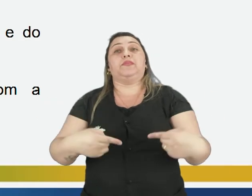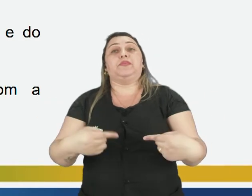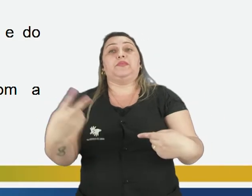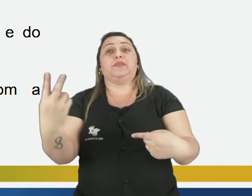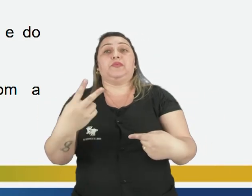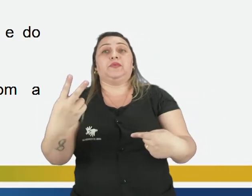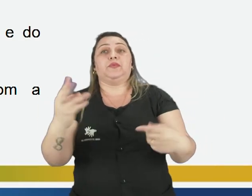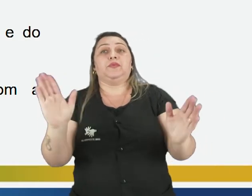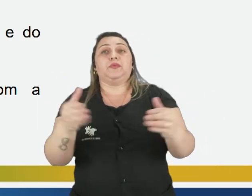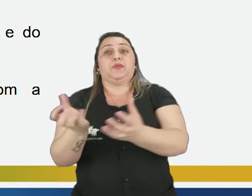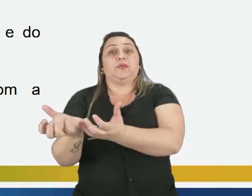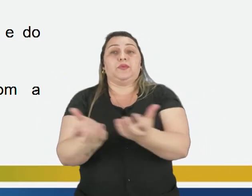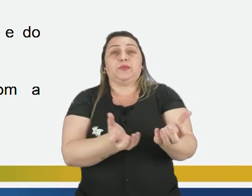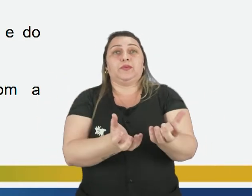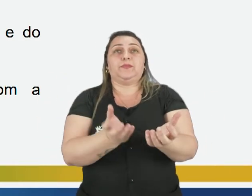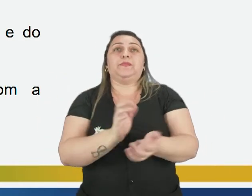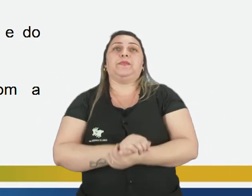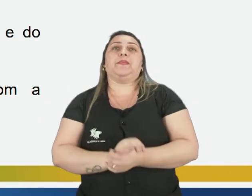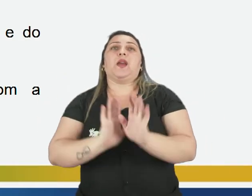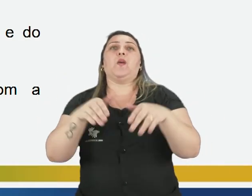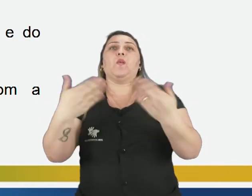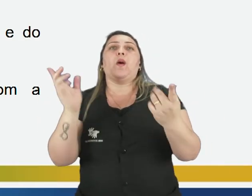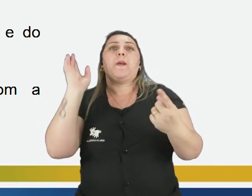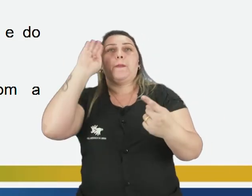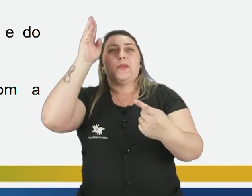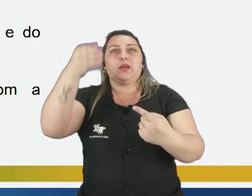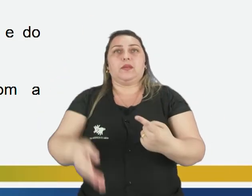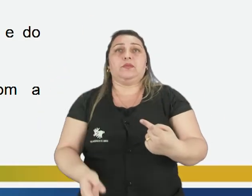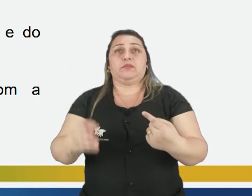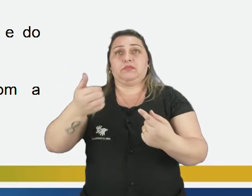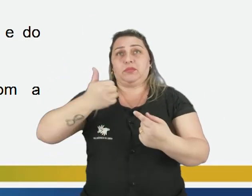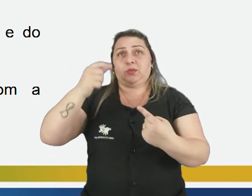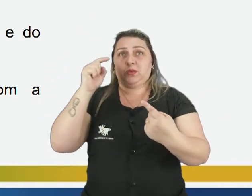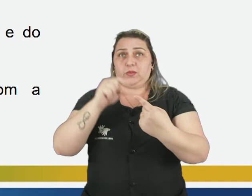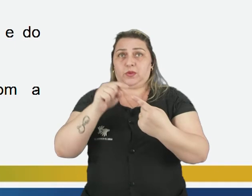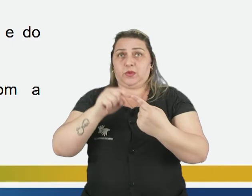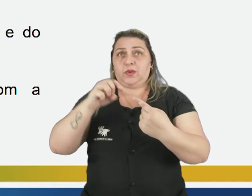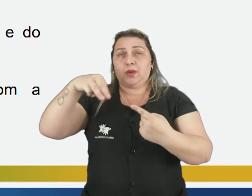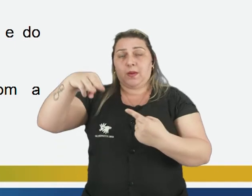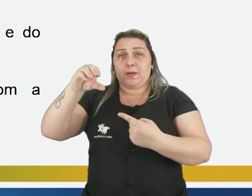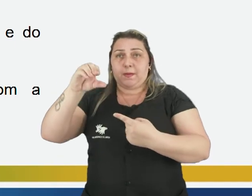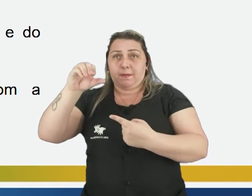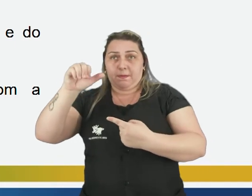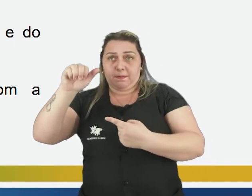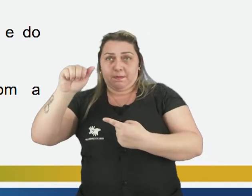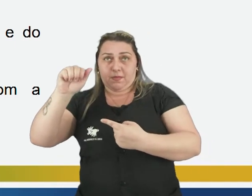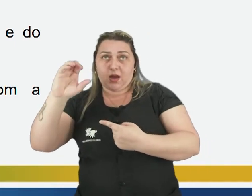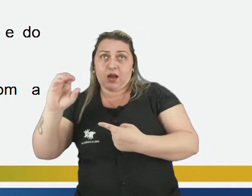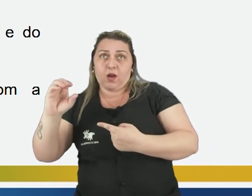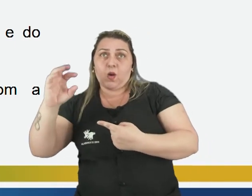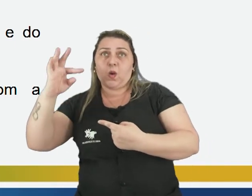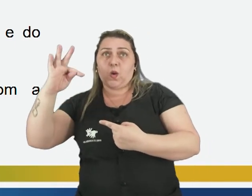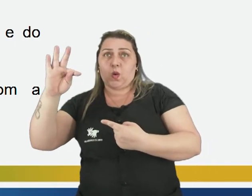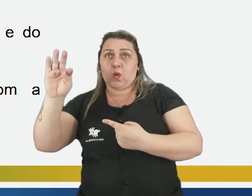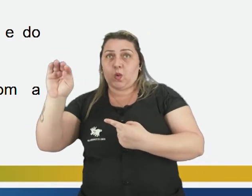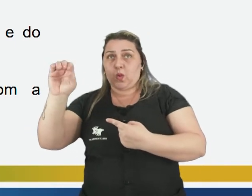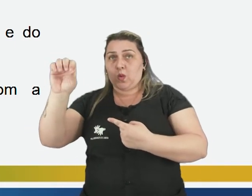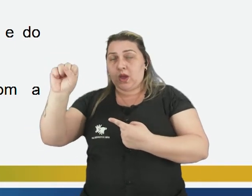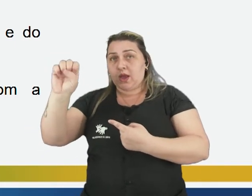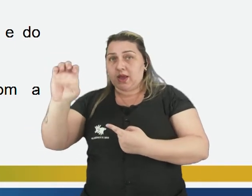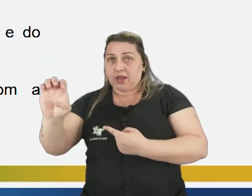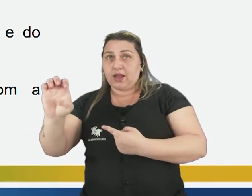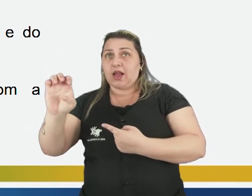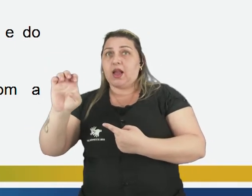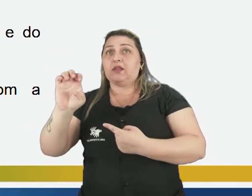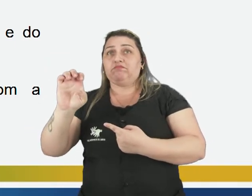as duas para fechar o gabarito, tá certo? Vamos lá. Qual foi o primeiro objetivo de Mao Tse-tung, ou Mao Zedong, com